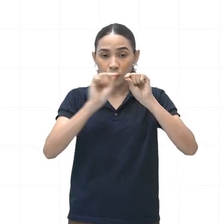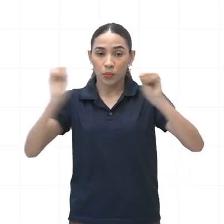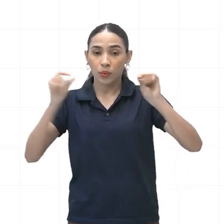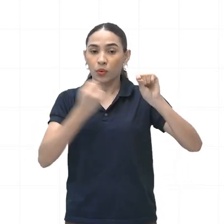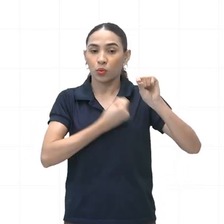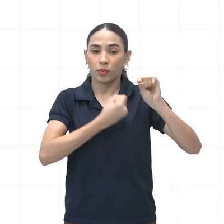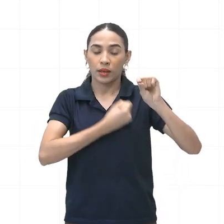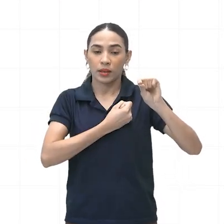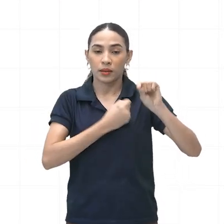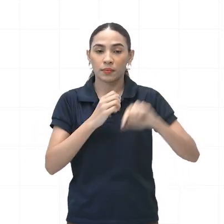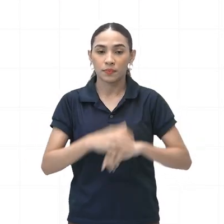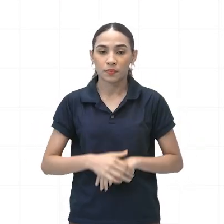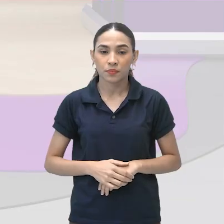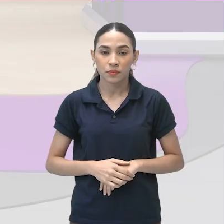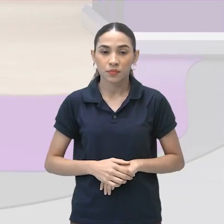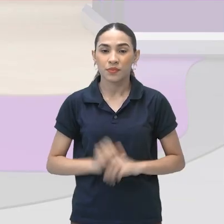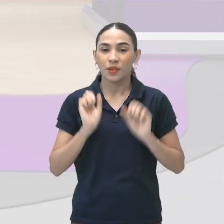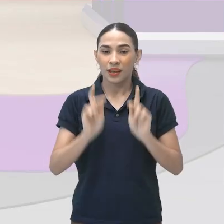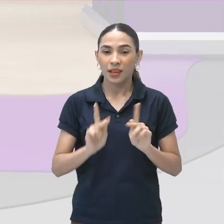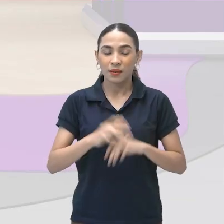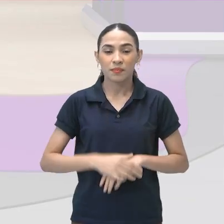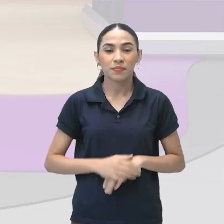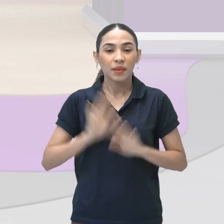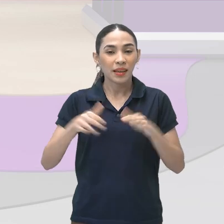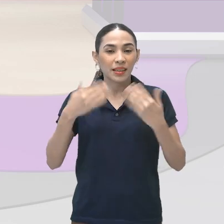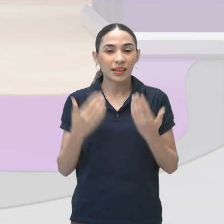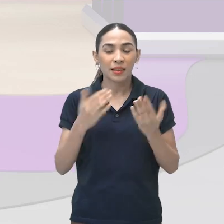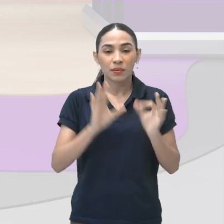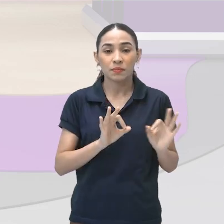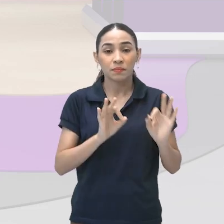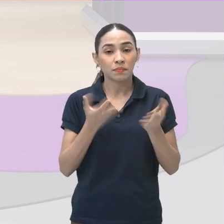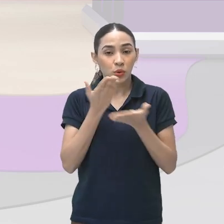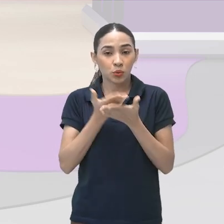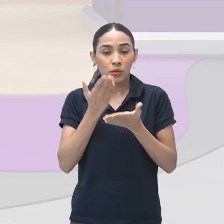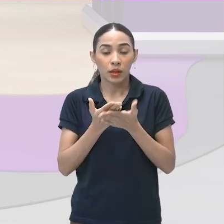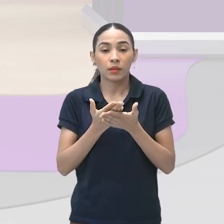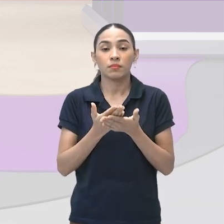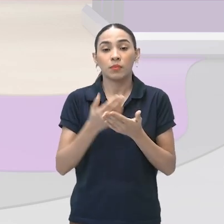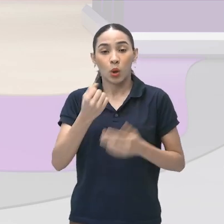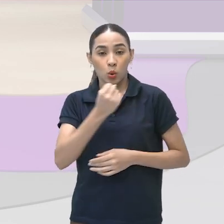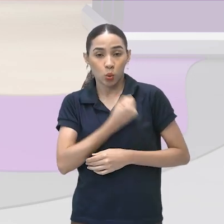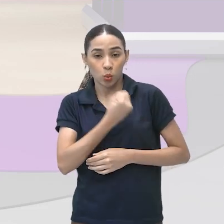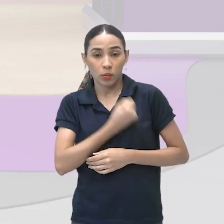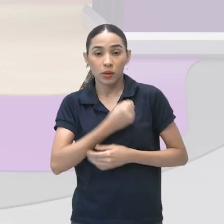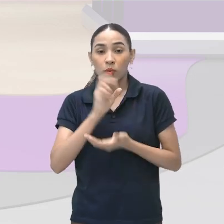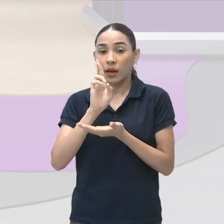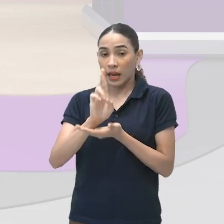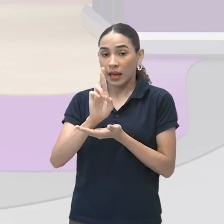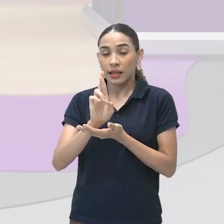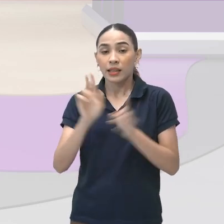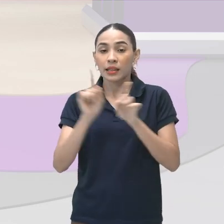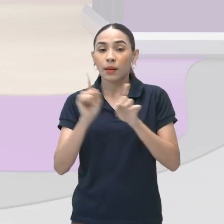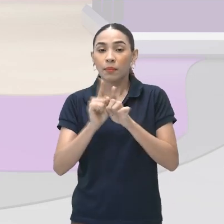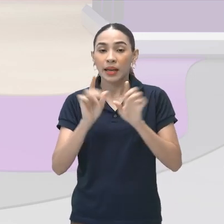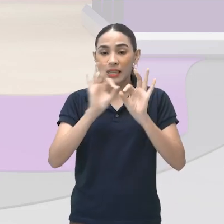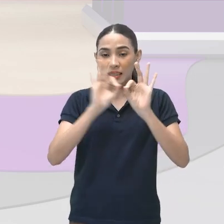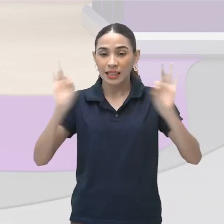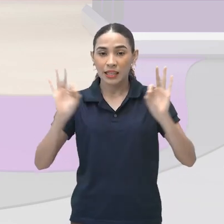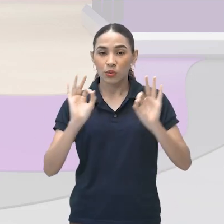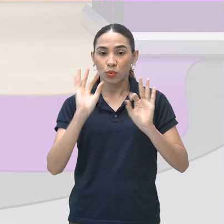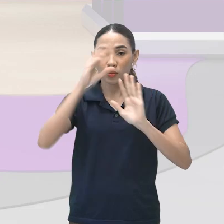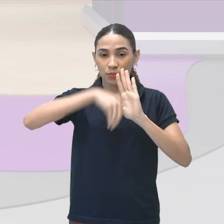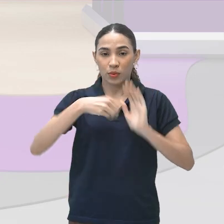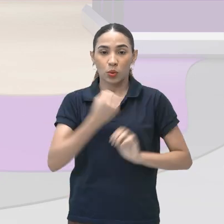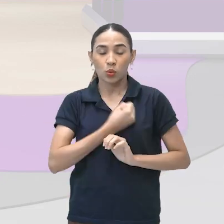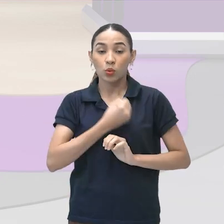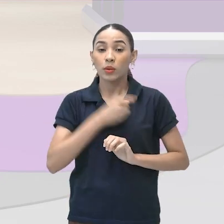localização na reta numérica. Beleza? Então, vamos trabalhar com números reais e a localização desses números na reta numérica.